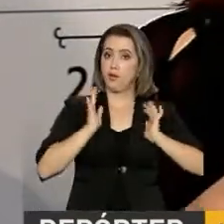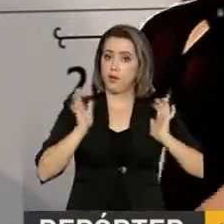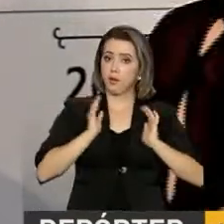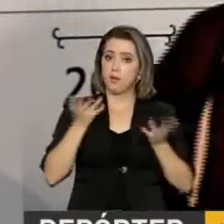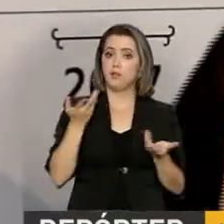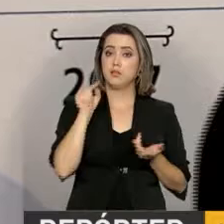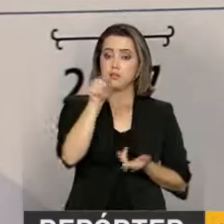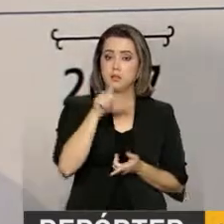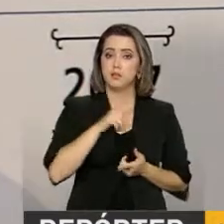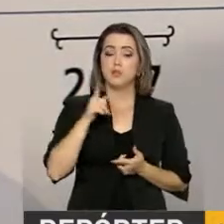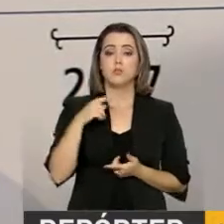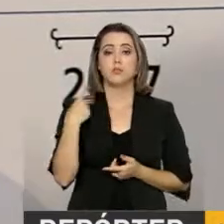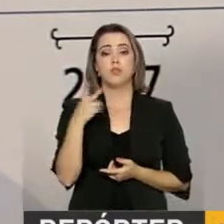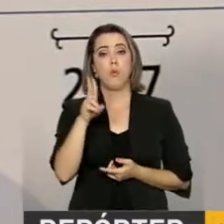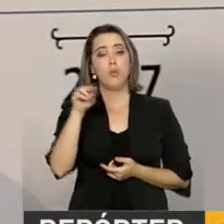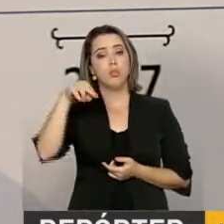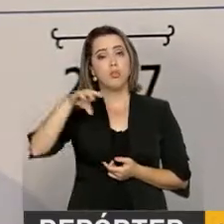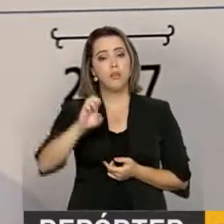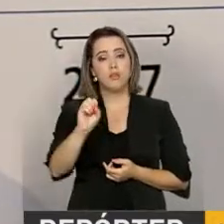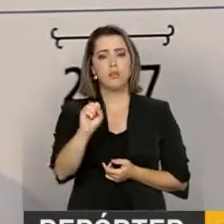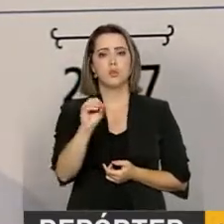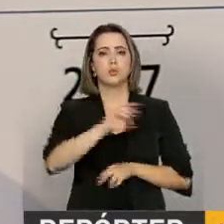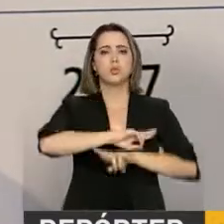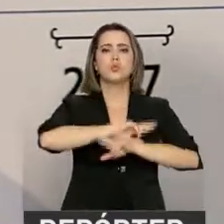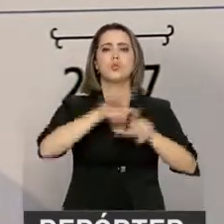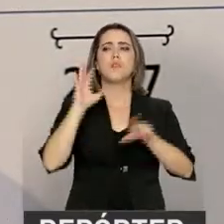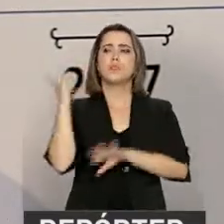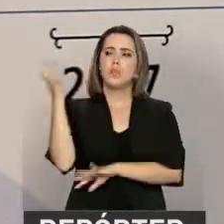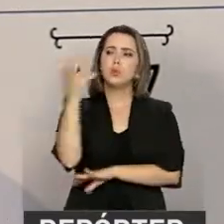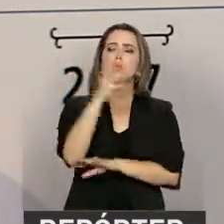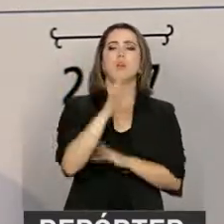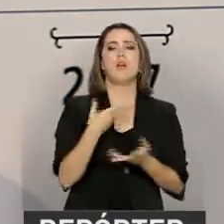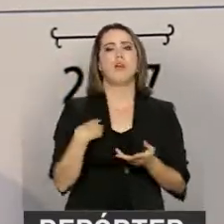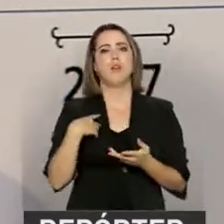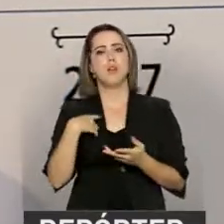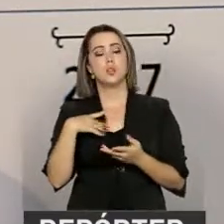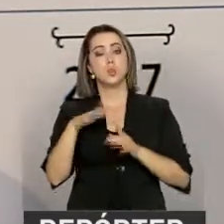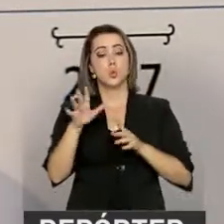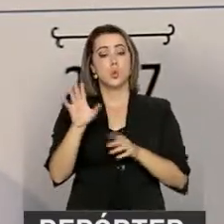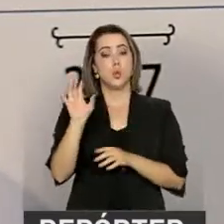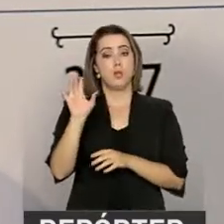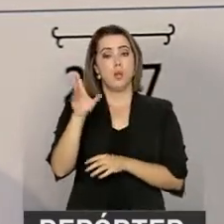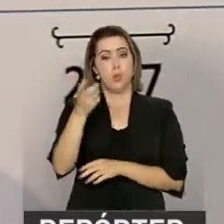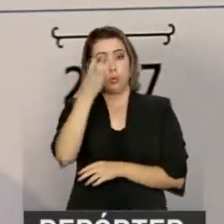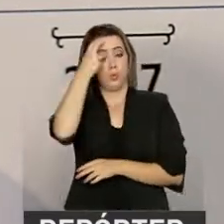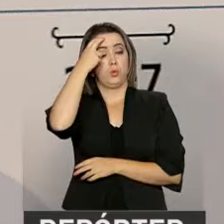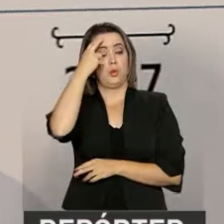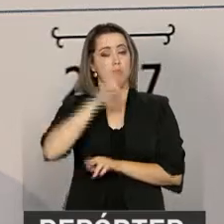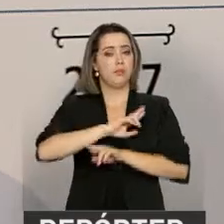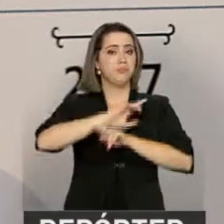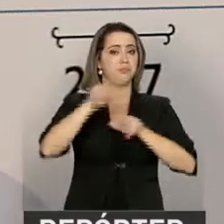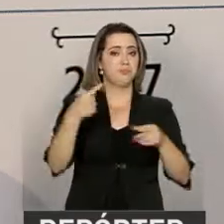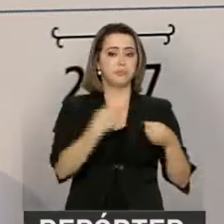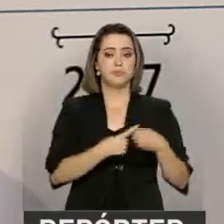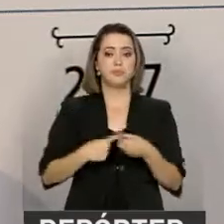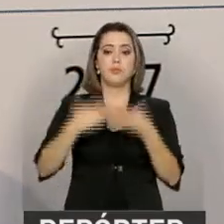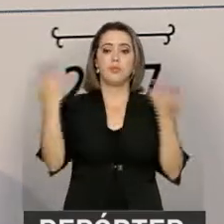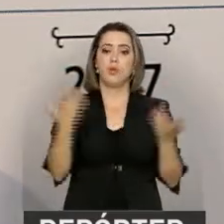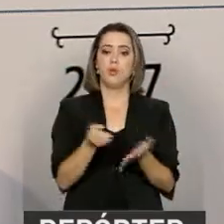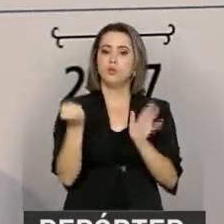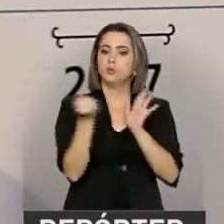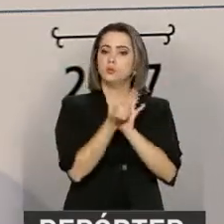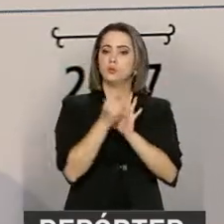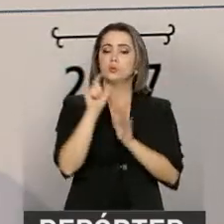patrimônios históricos naturais e manifestações culturais e para ajudar a preservar esse símbolo está sendo formulada uma